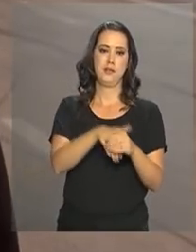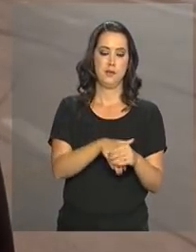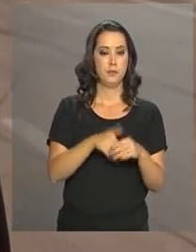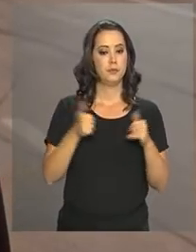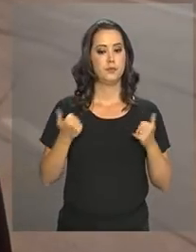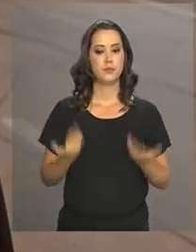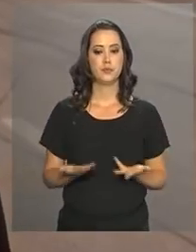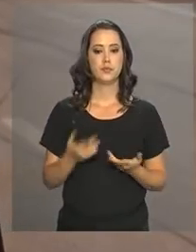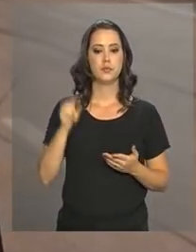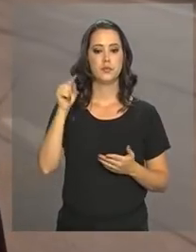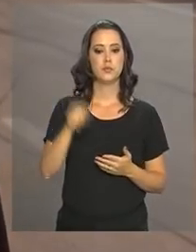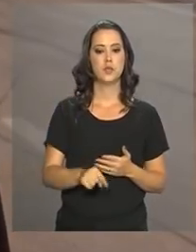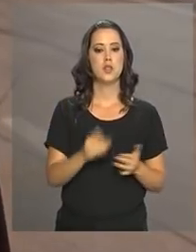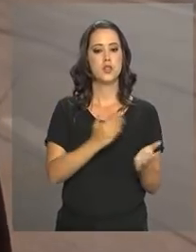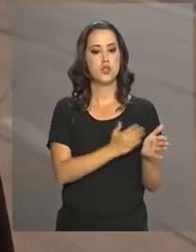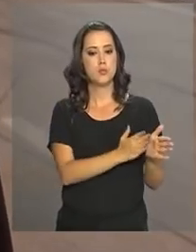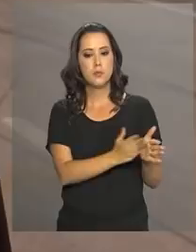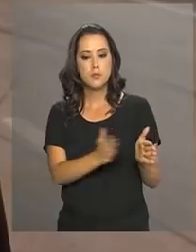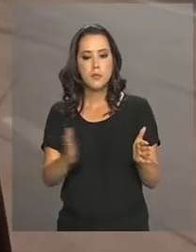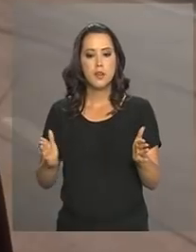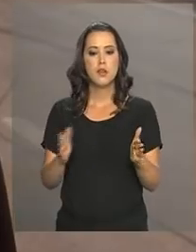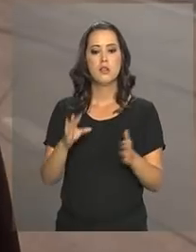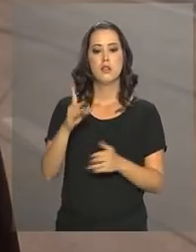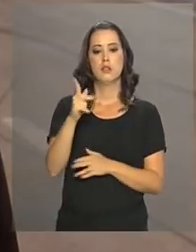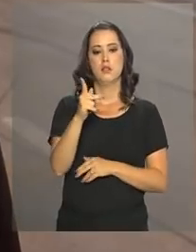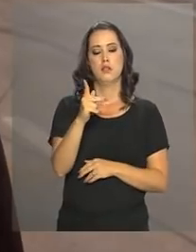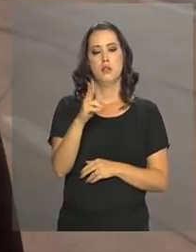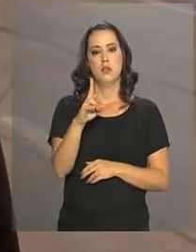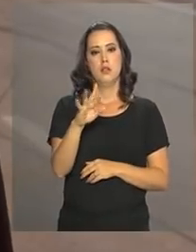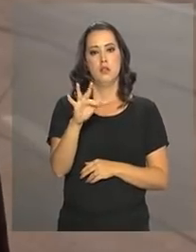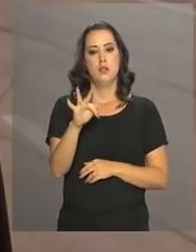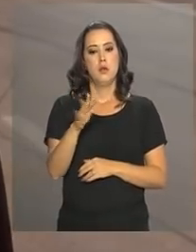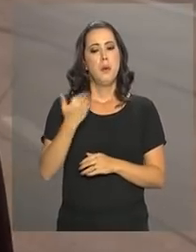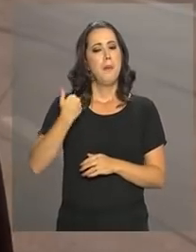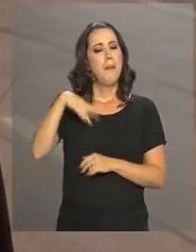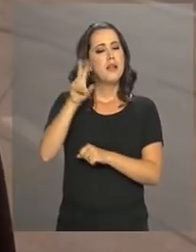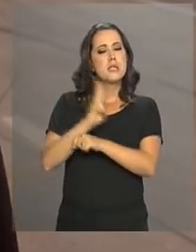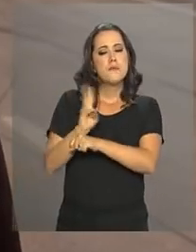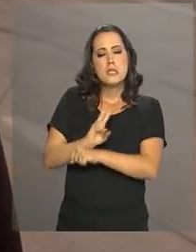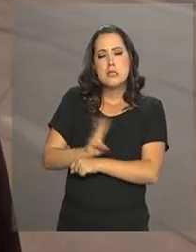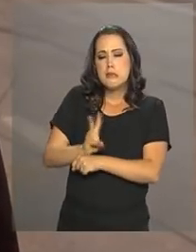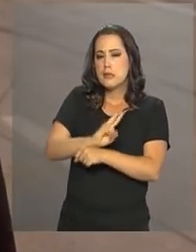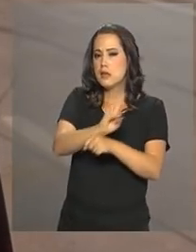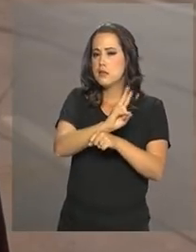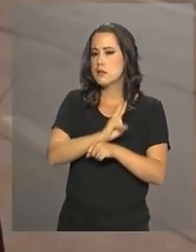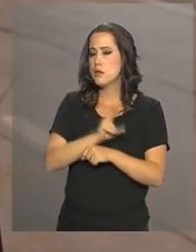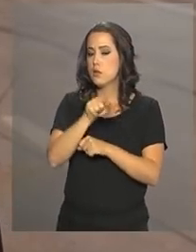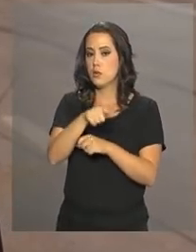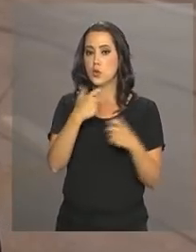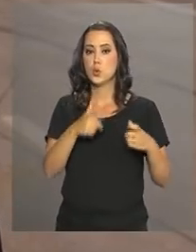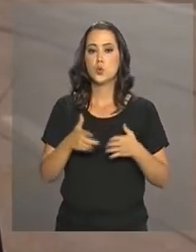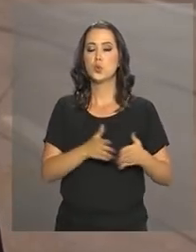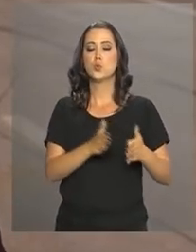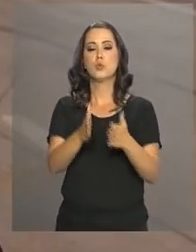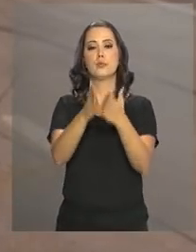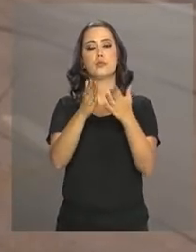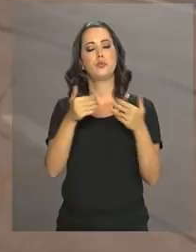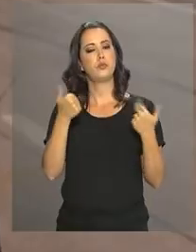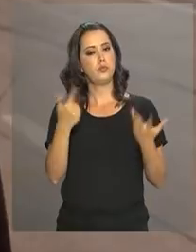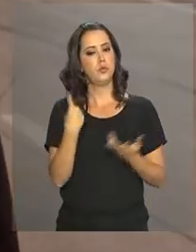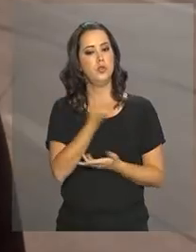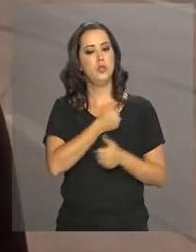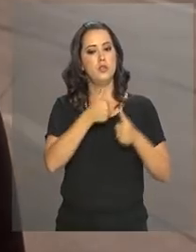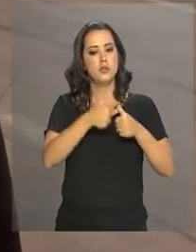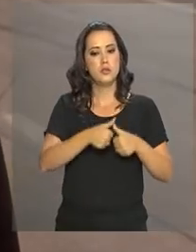eleições. Durante esse período, a Polícia Rodoviária Federal vai intensificar a fiscalização nas rodovias. Nós